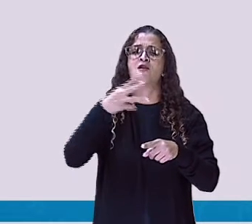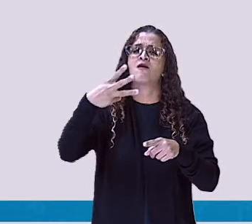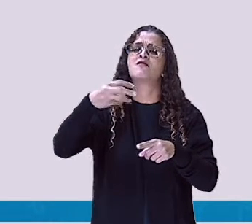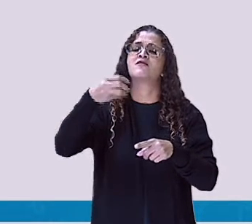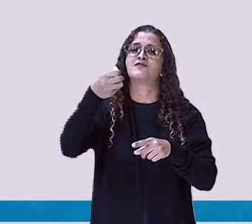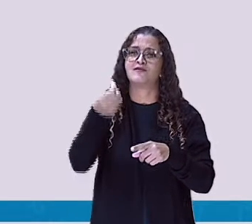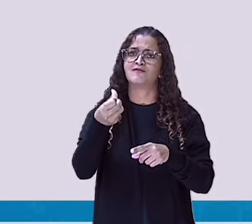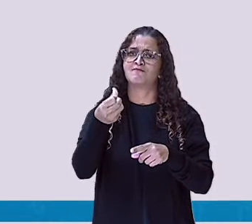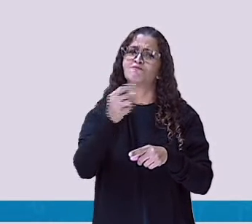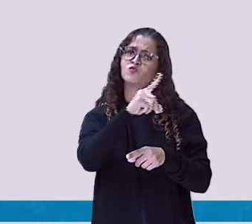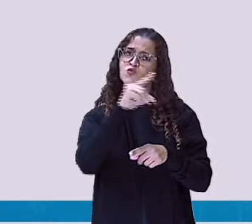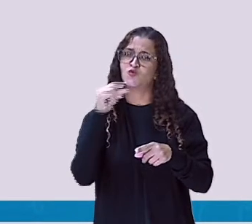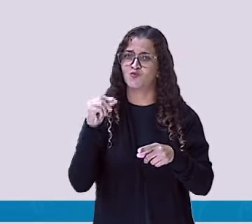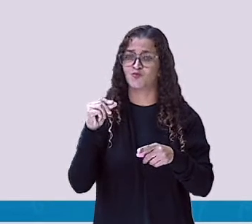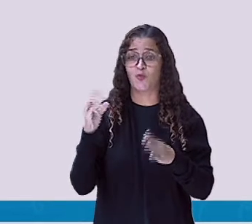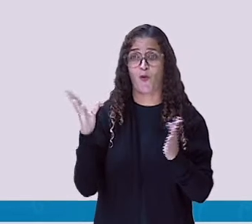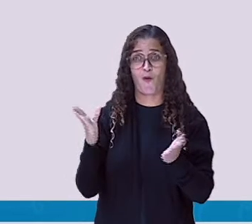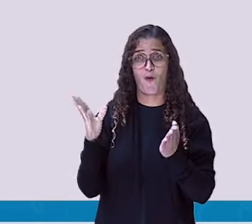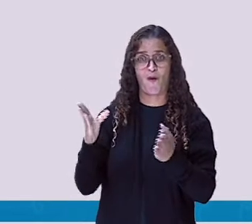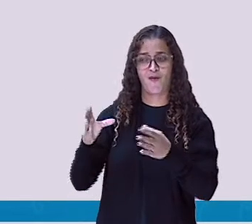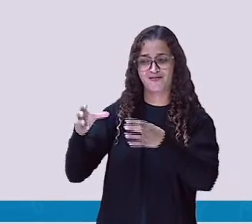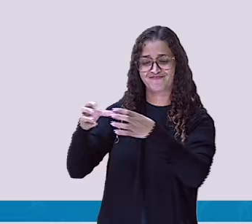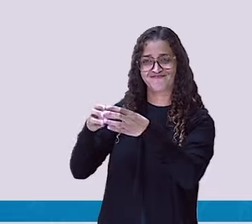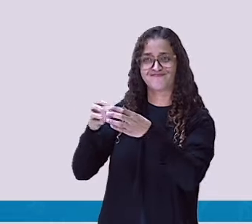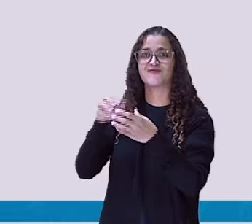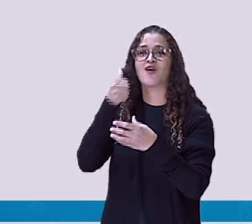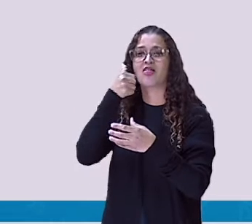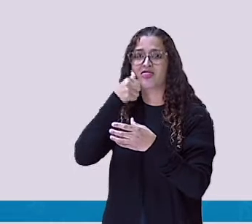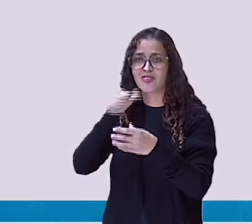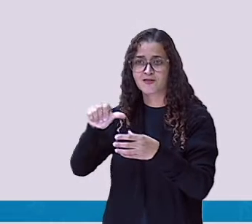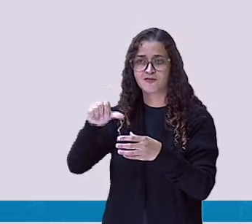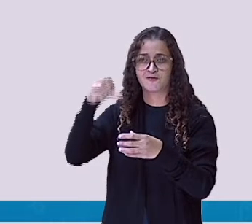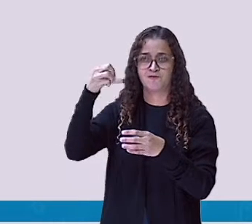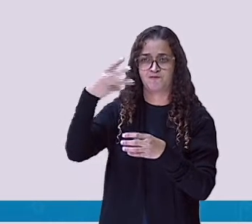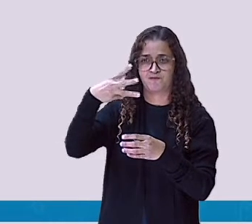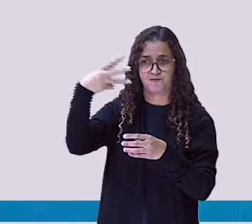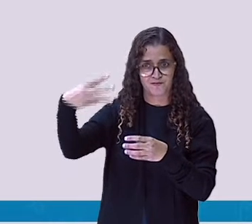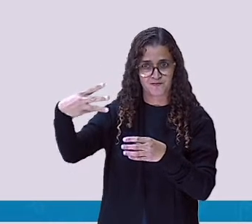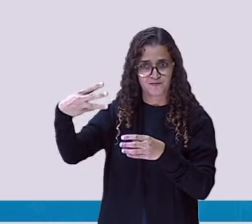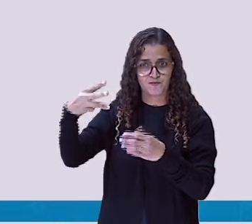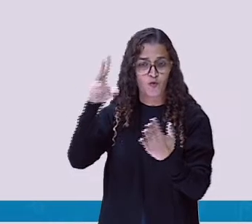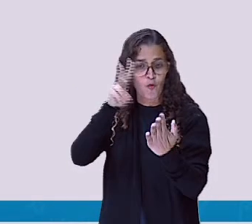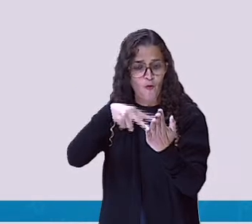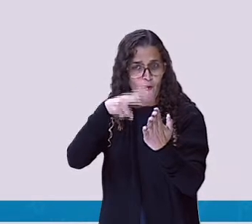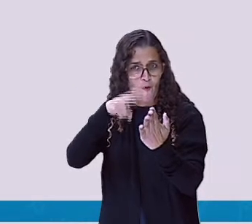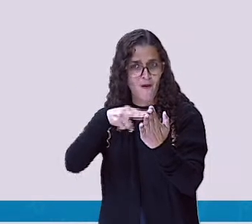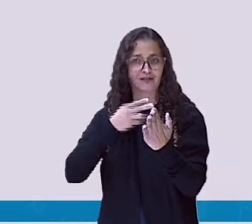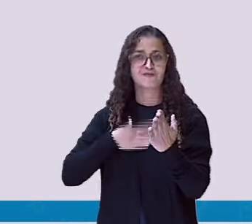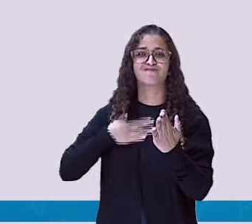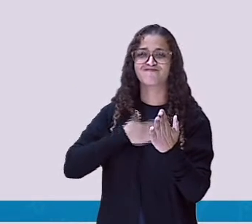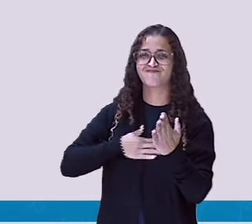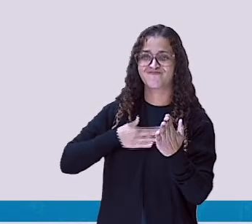Agora nós vamos para a parte das meninas. 33 meninas preferem ler.